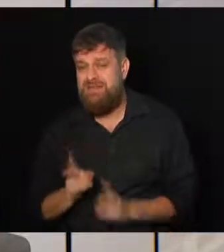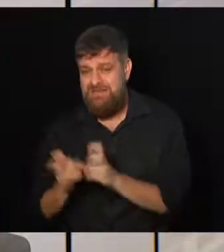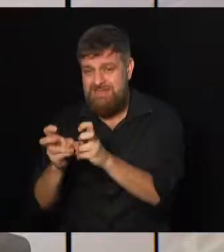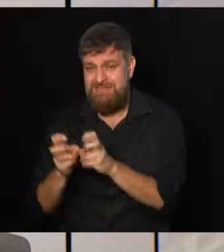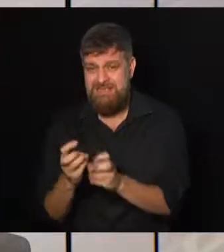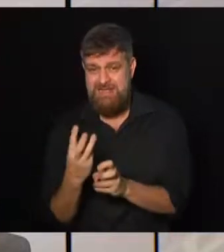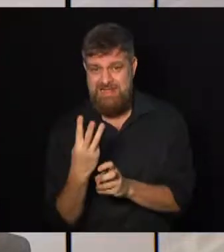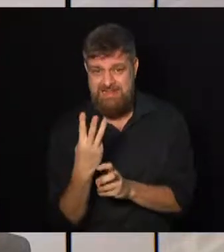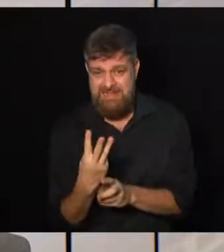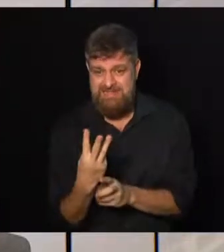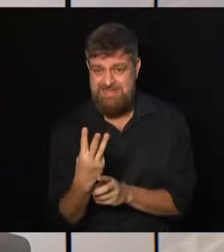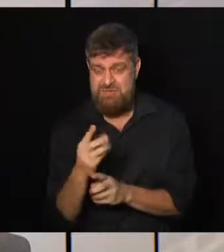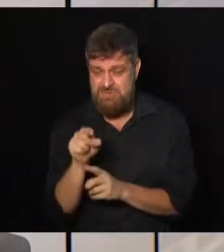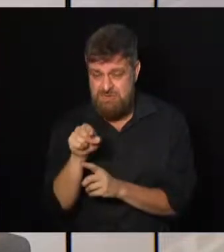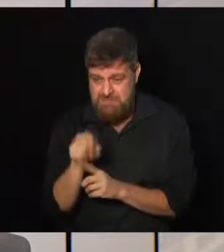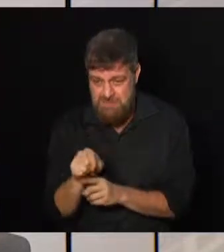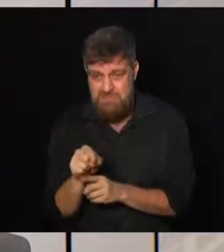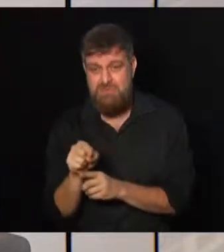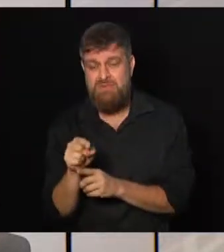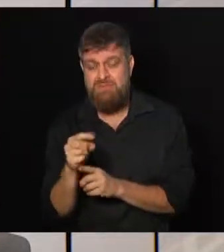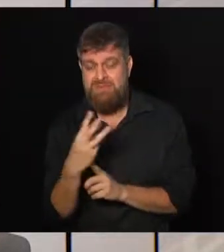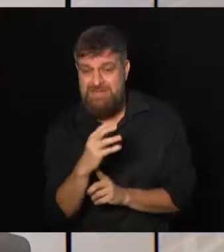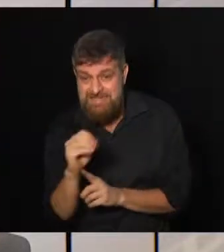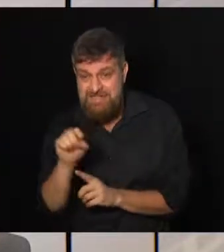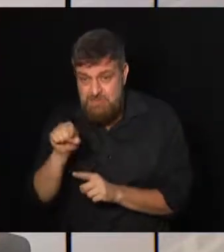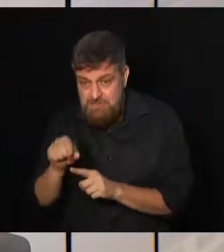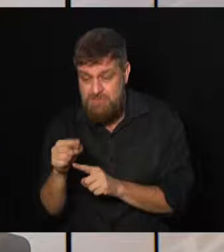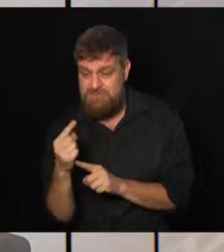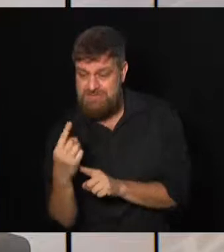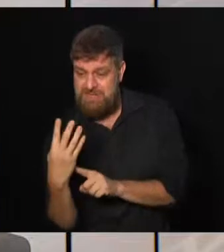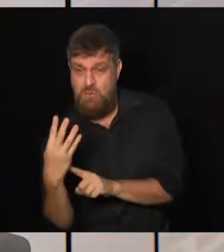300.140 homens adquiriram a doença e